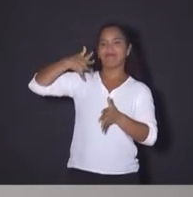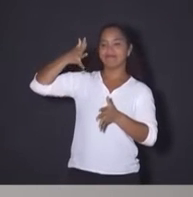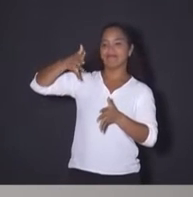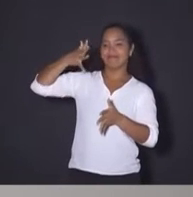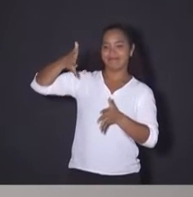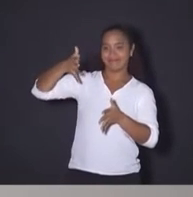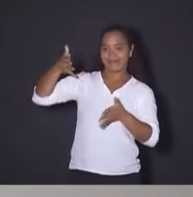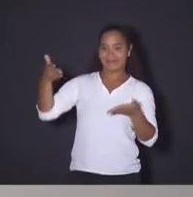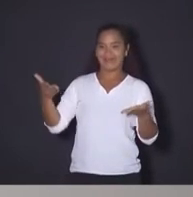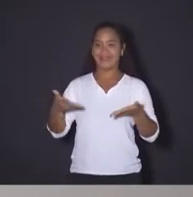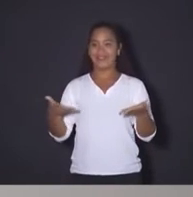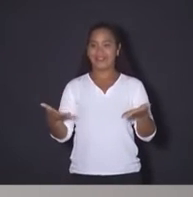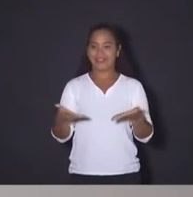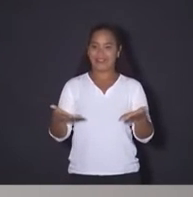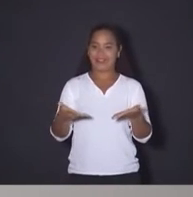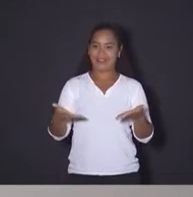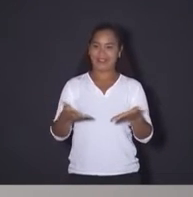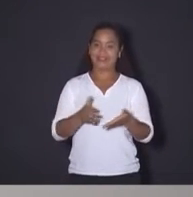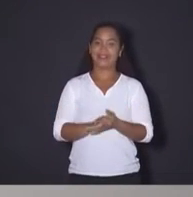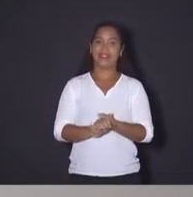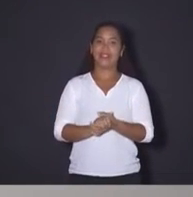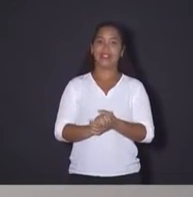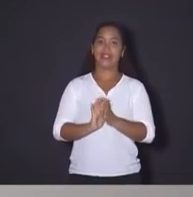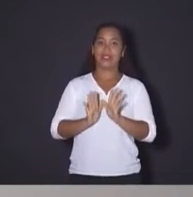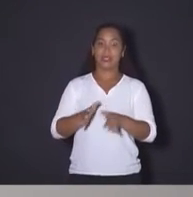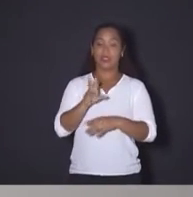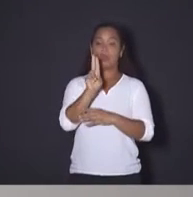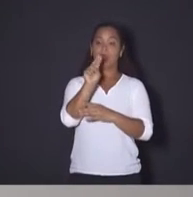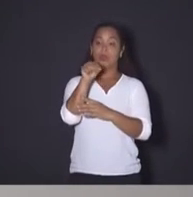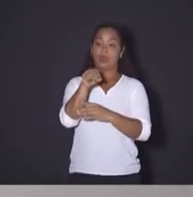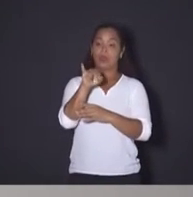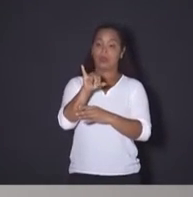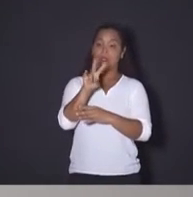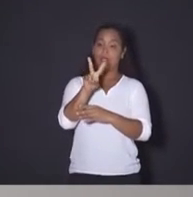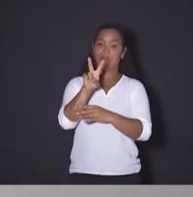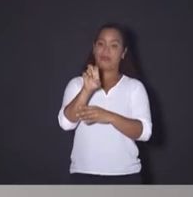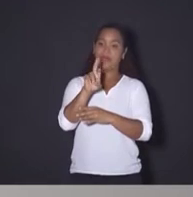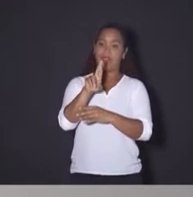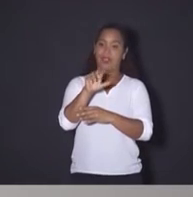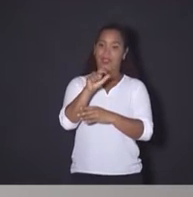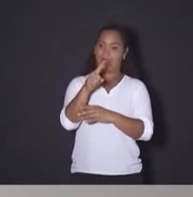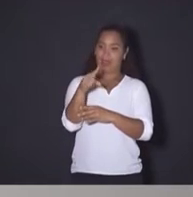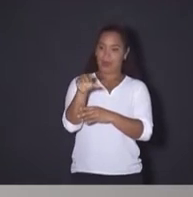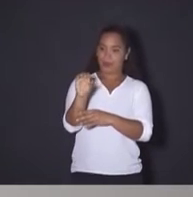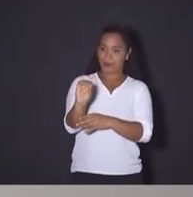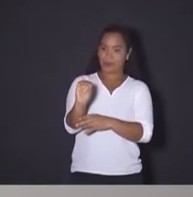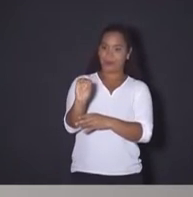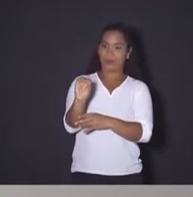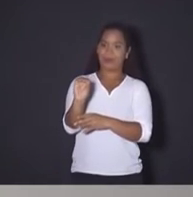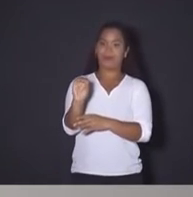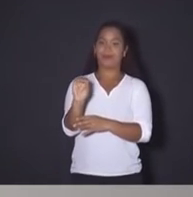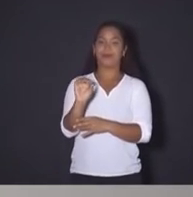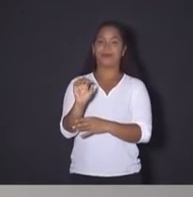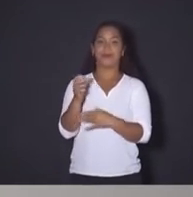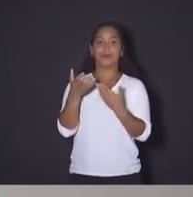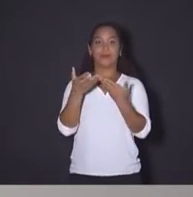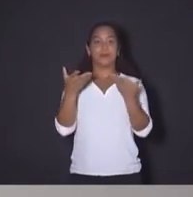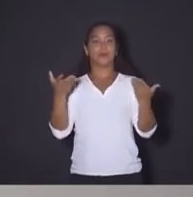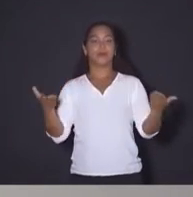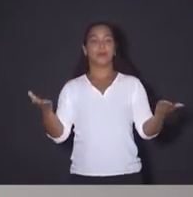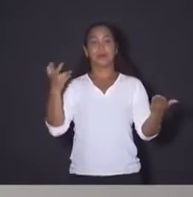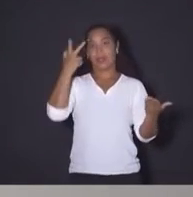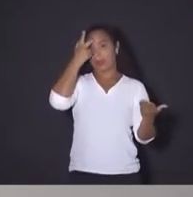nessa jornada da universal não para as pessoas que eu não